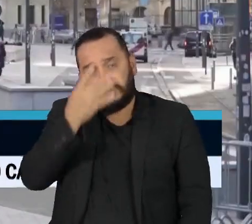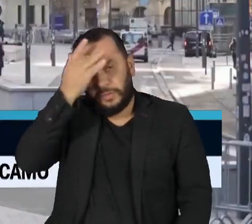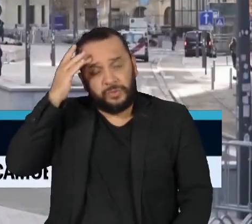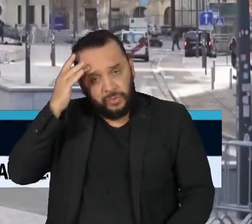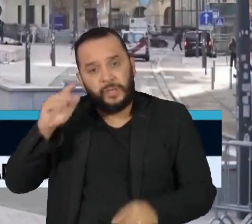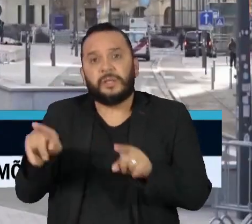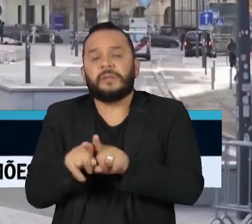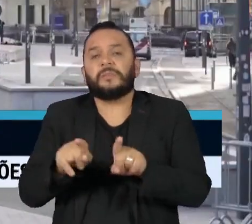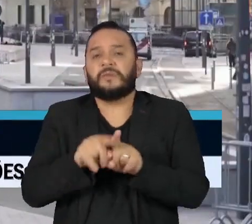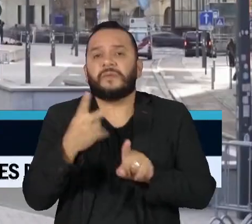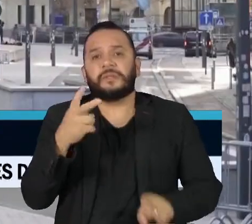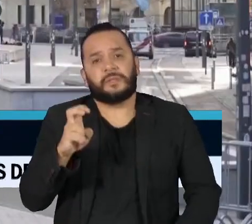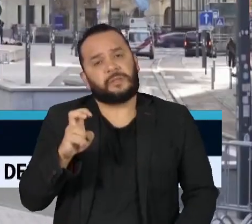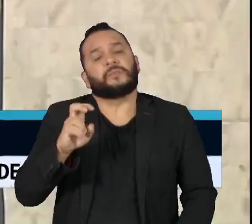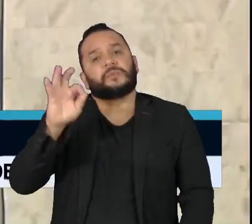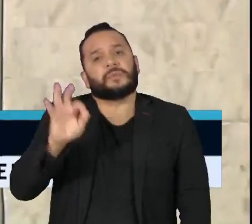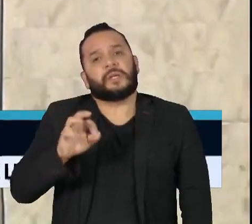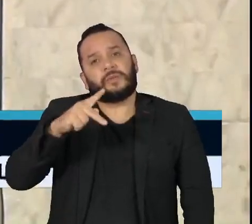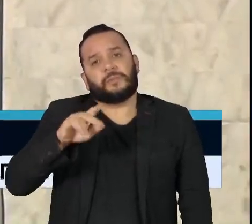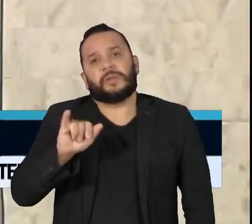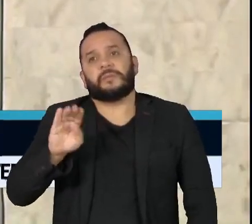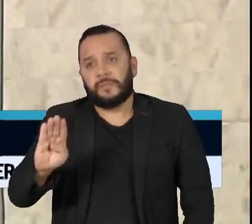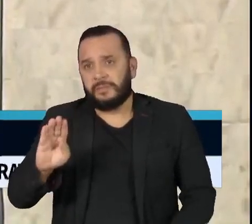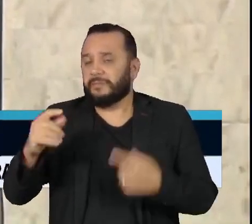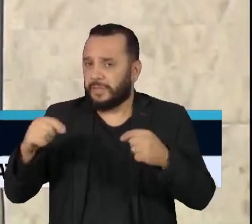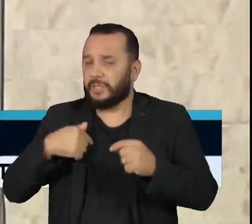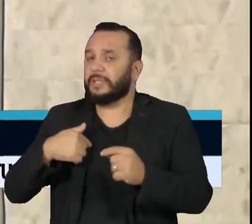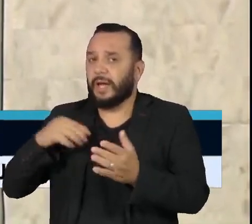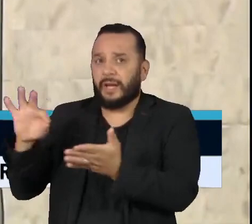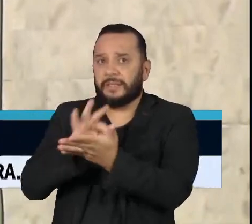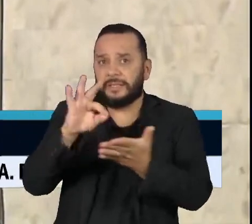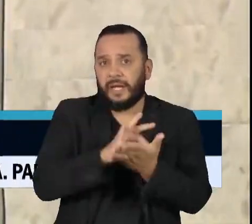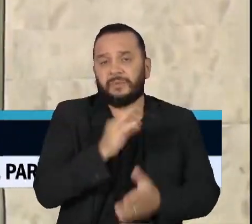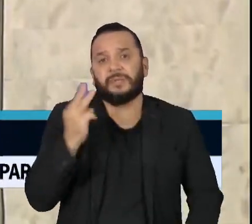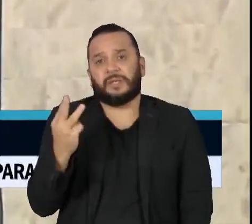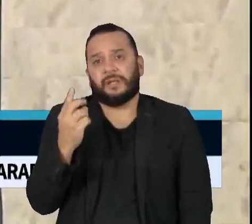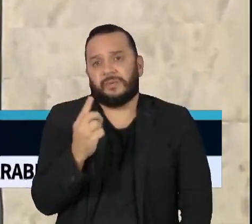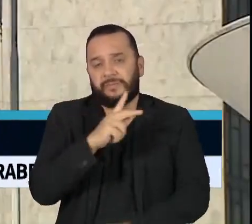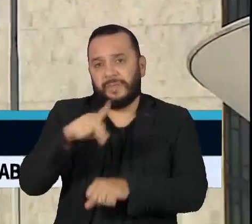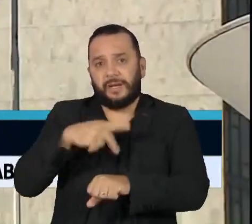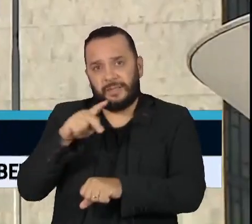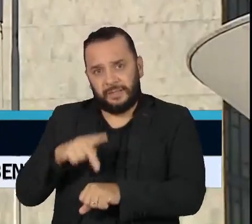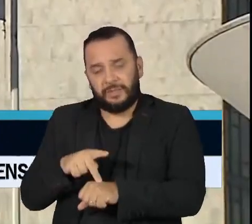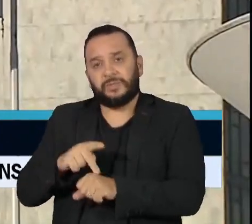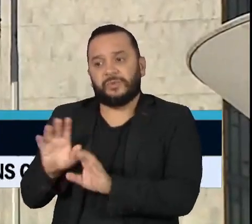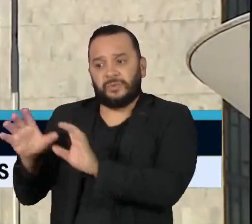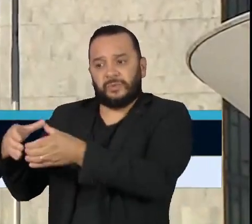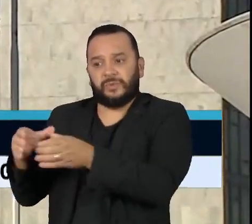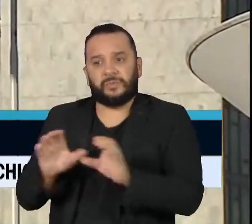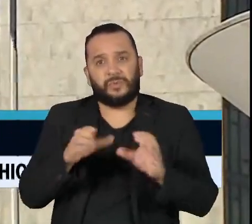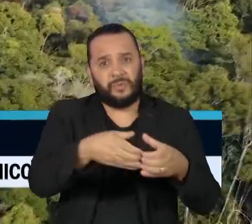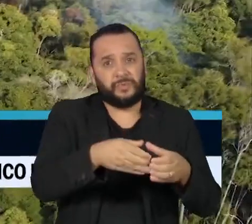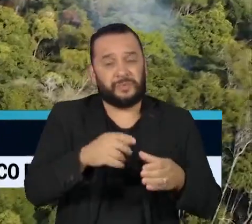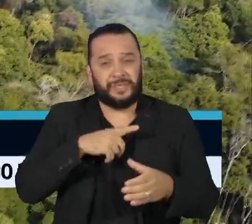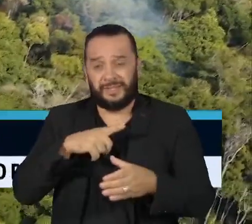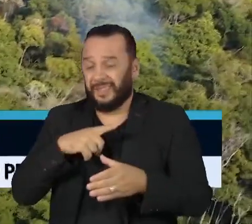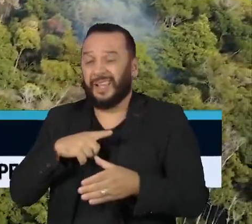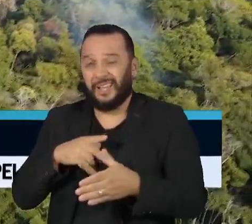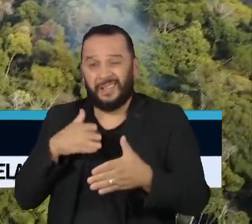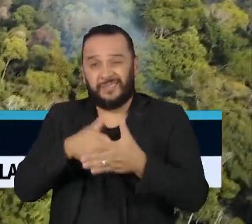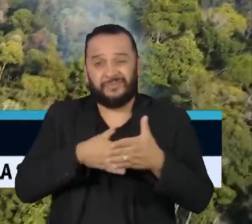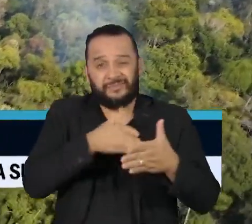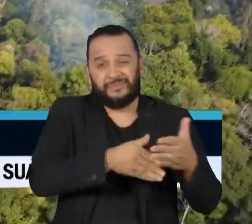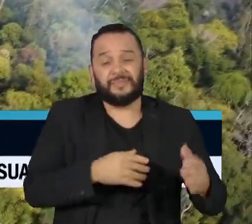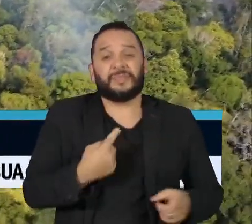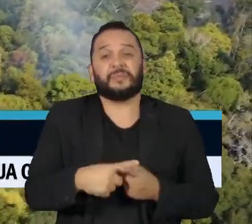precisa ser ratificado pelos 31 países dos dois blocos, mas tem esbarrado em inúmeros obstáculos. Nos últimos